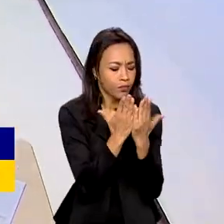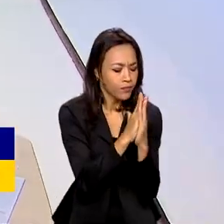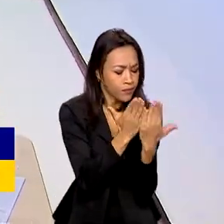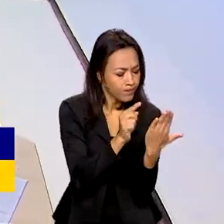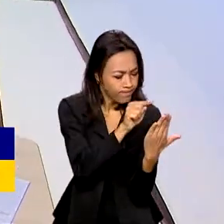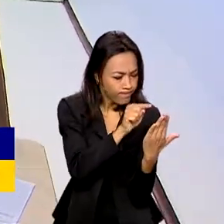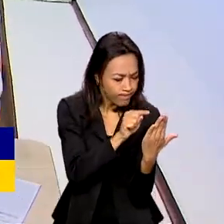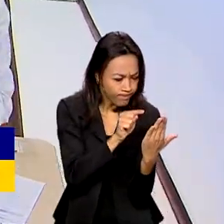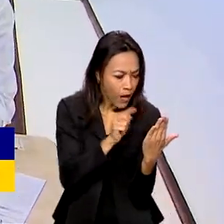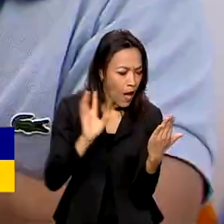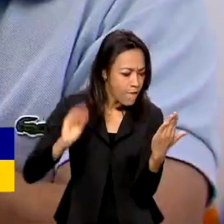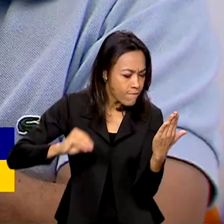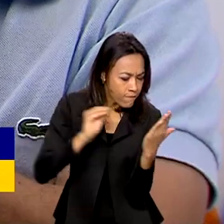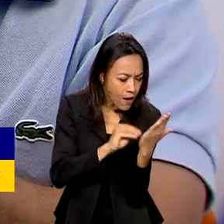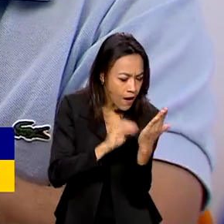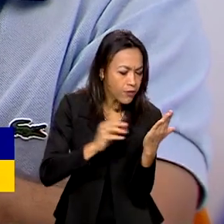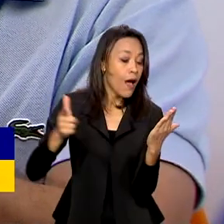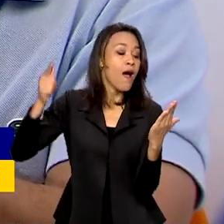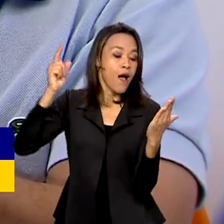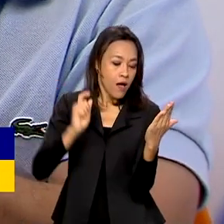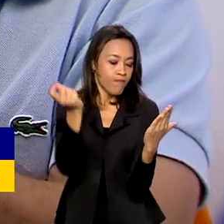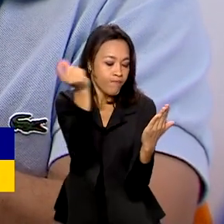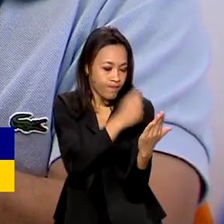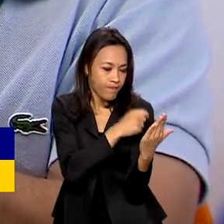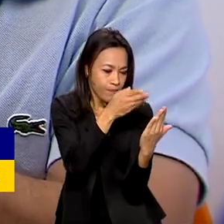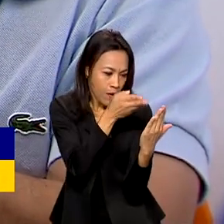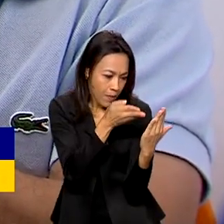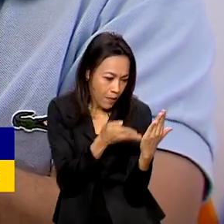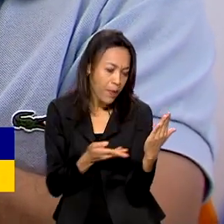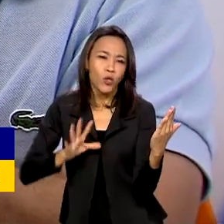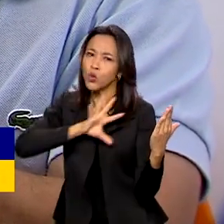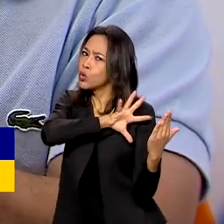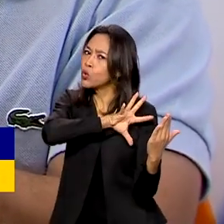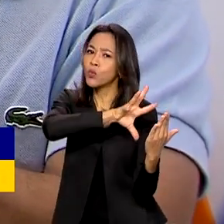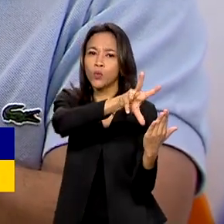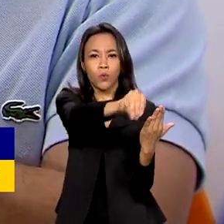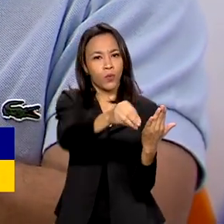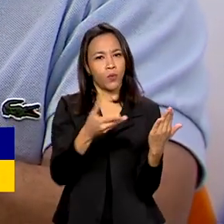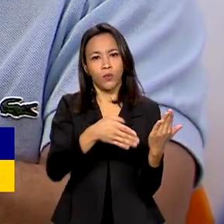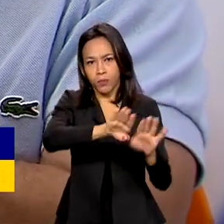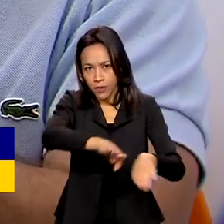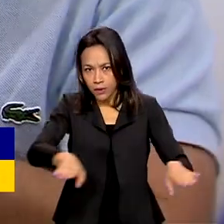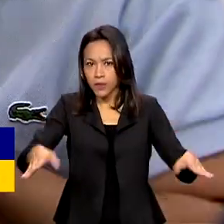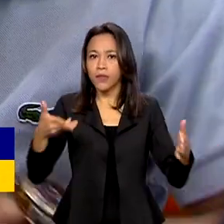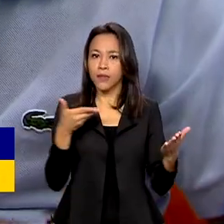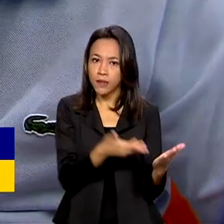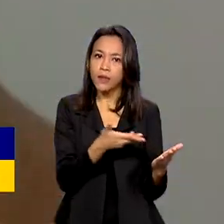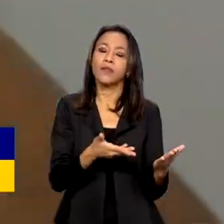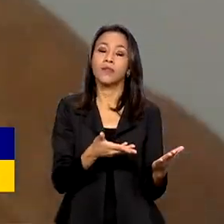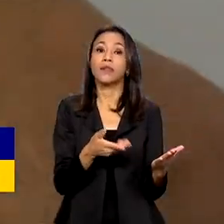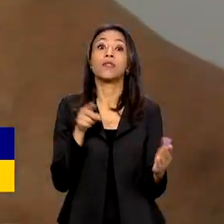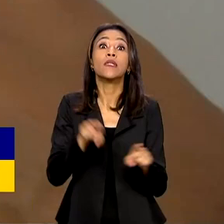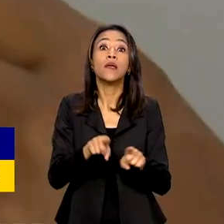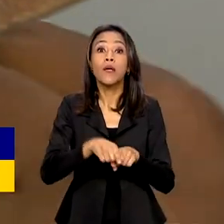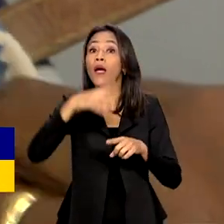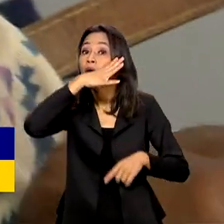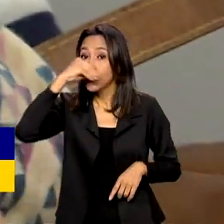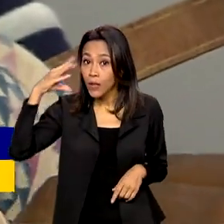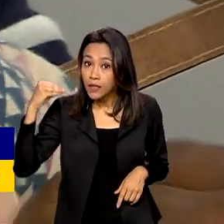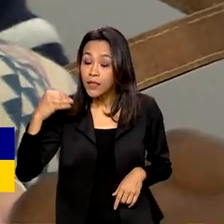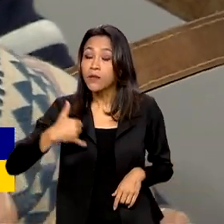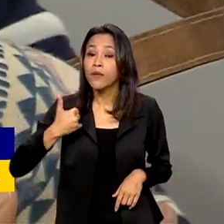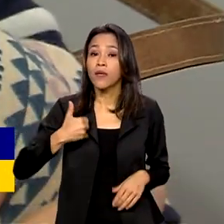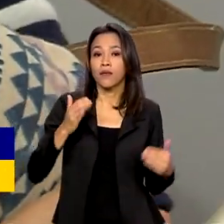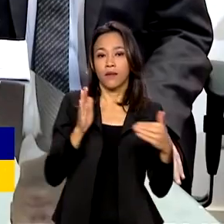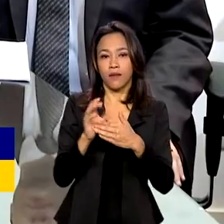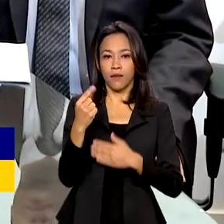atualização das doses que faltam e, desta forma, aplicar todas as vacinas do calendário nas crianças e adolescentes de até